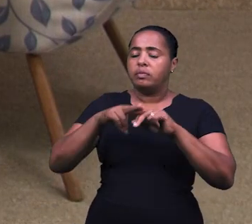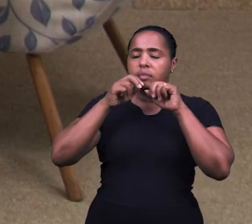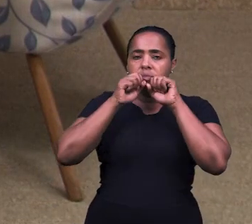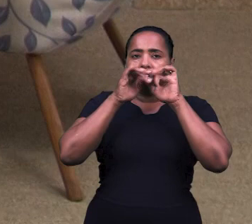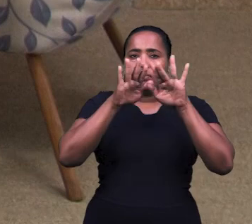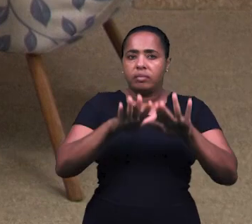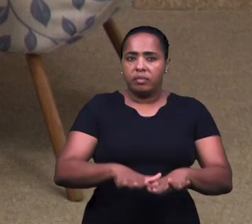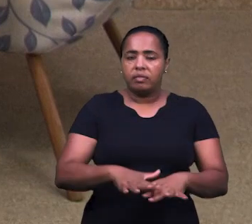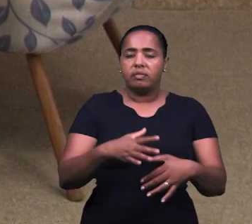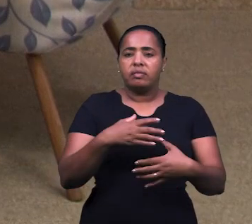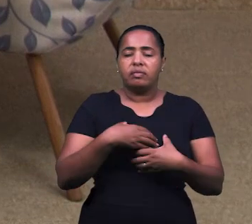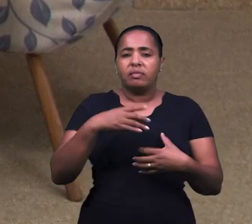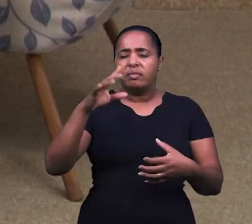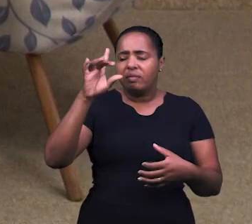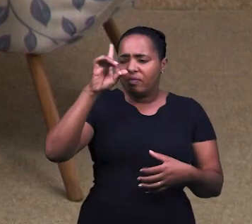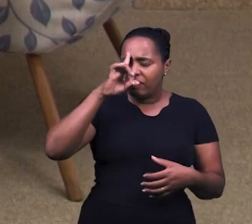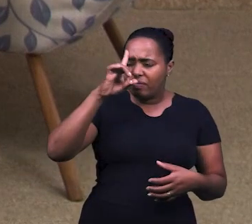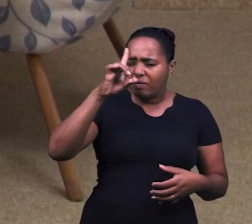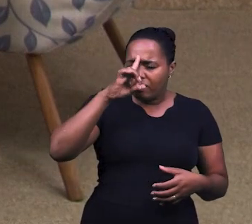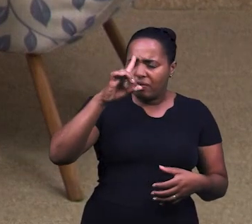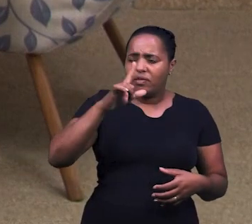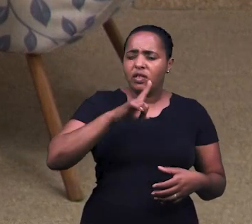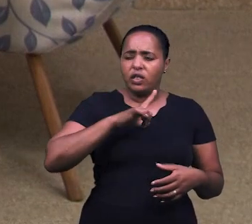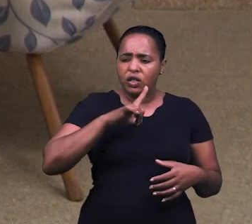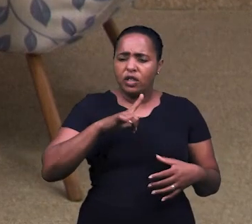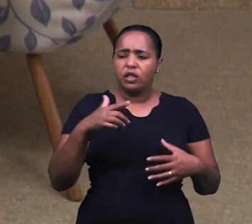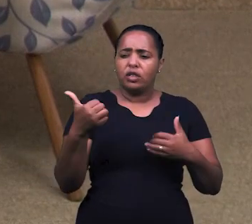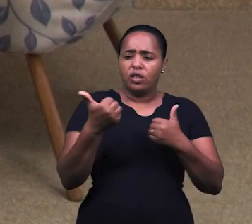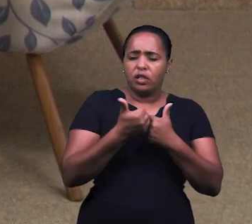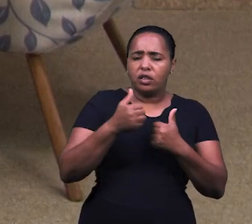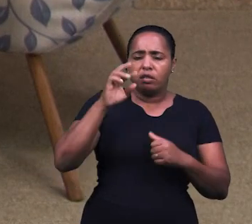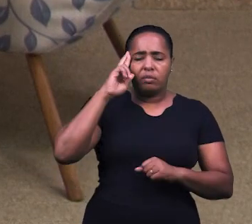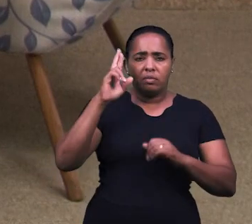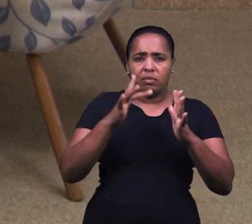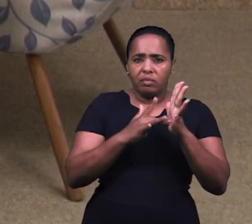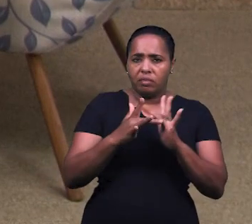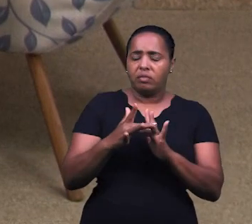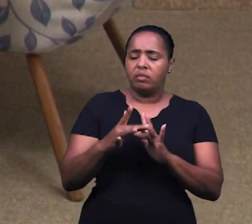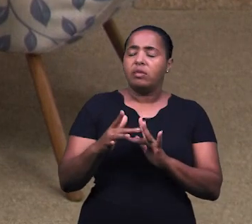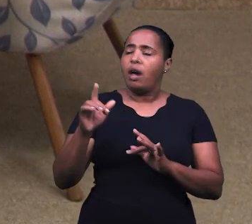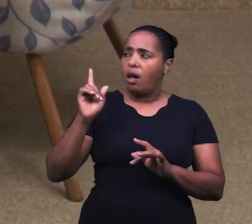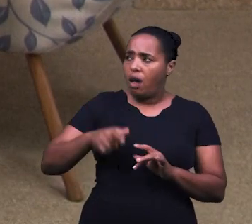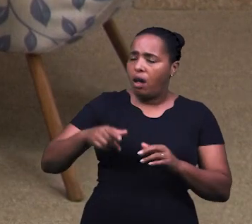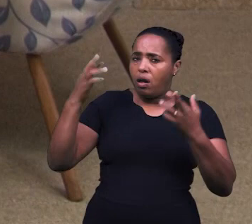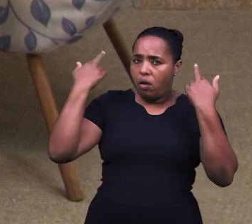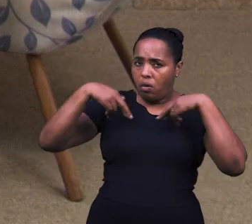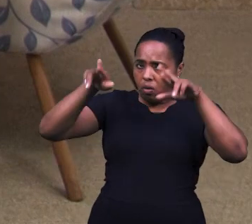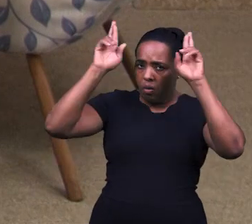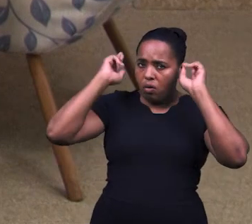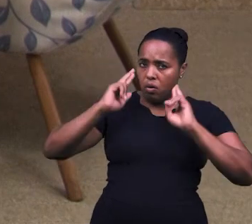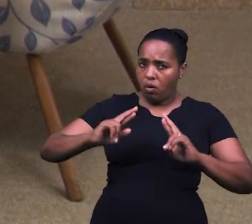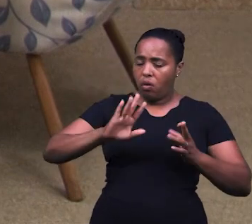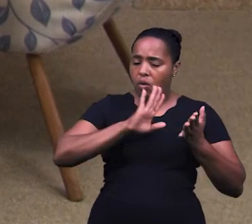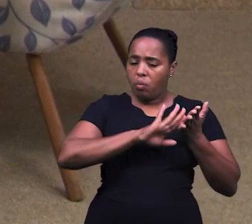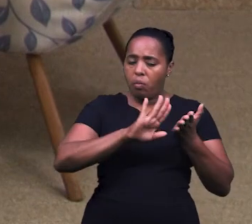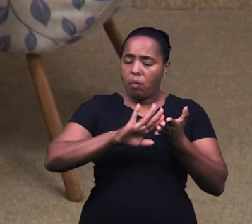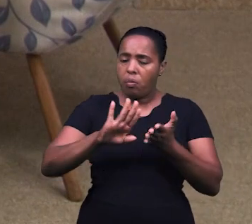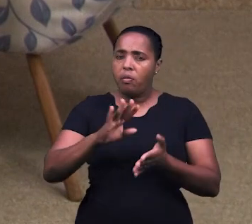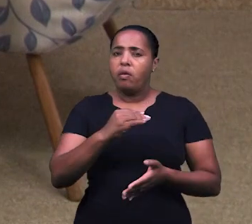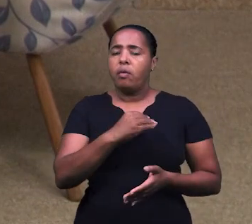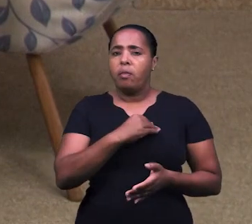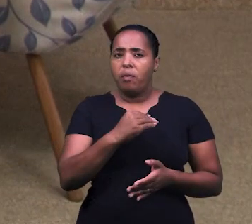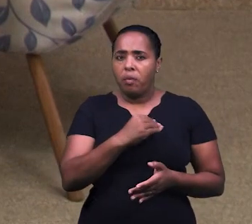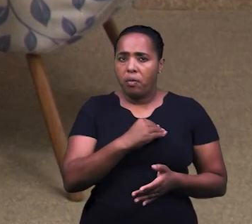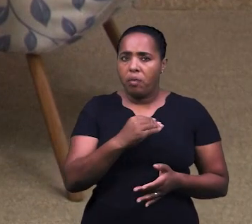do Senhor, porque vemos que a cada dia não tinha como substituir o Senhor Jesus. Ele é o Cordeiro de Deus, aquele que tira o pecado do